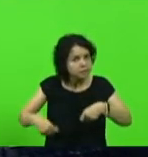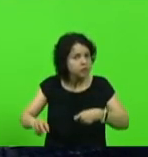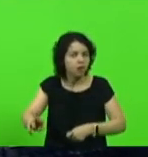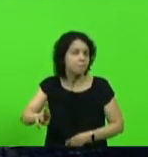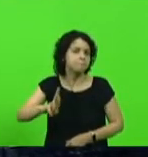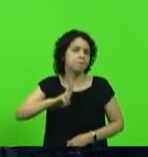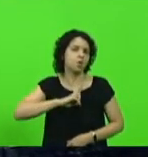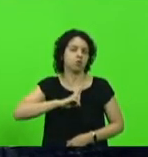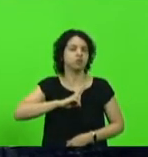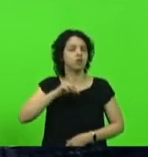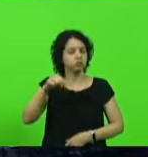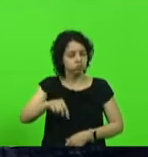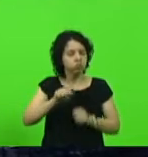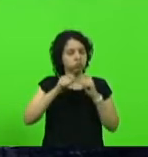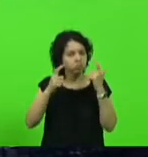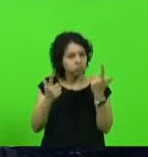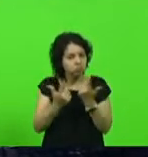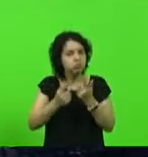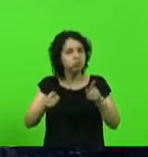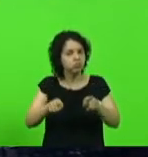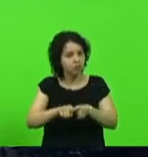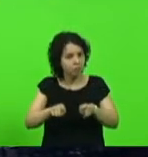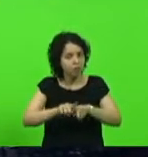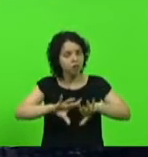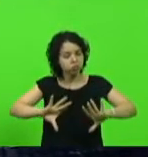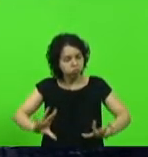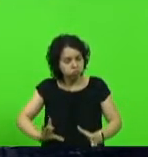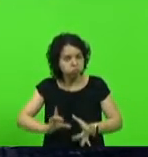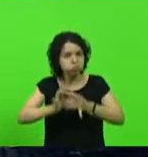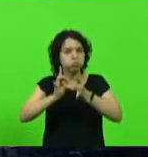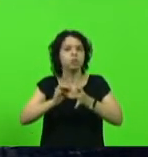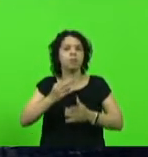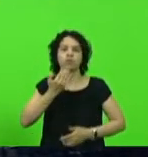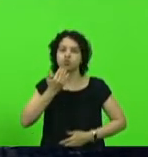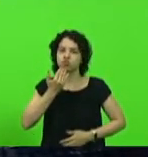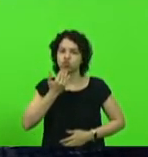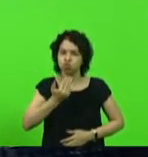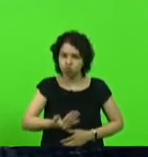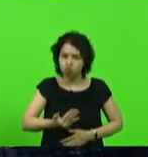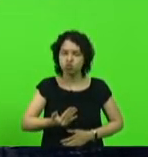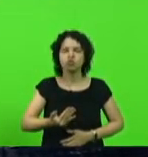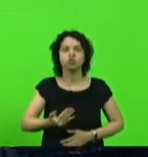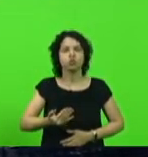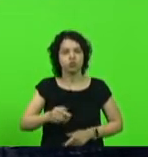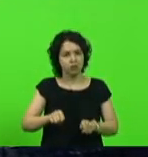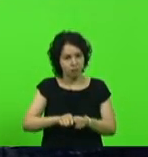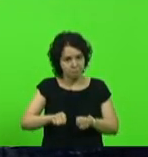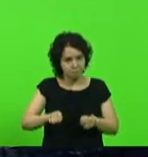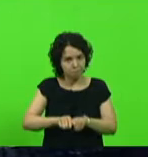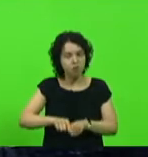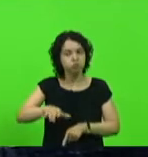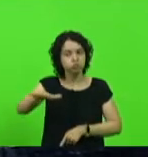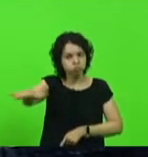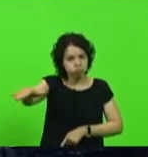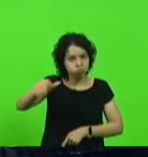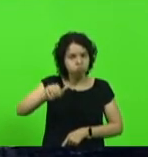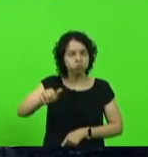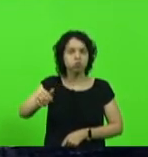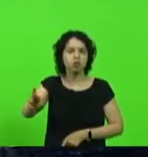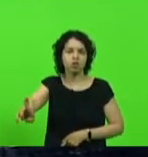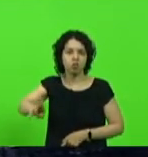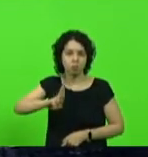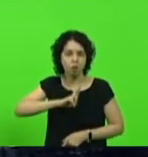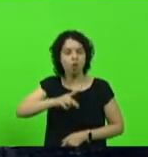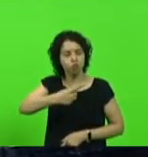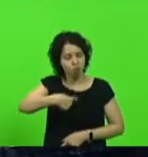E essa casa também deve se unir a esse pedido e também convocar aqui respostas. Nós